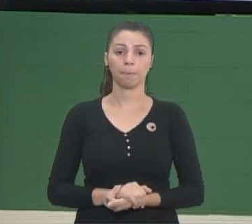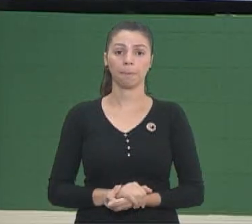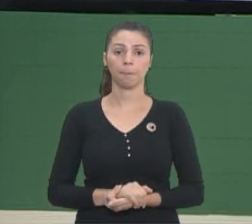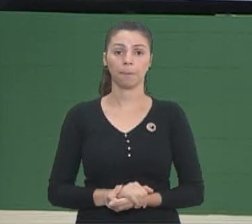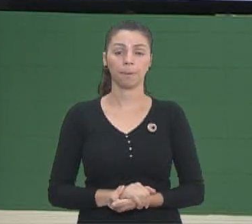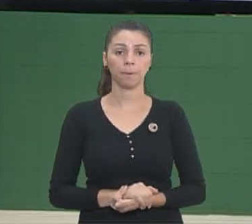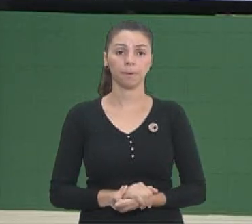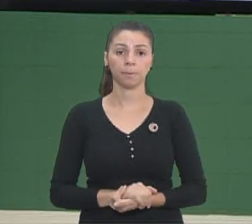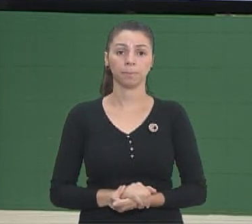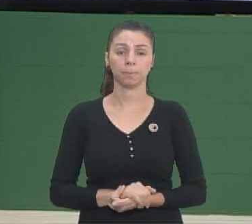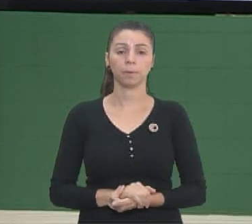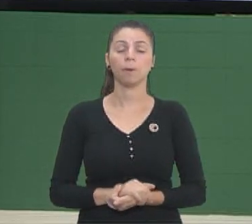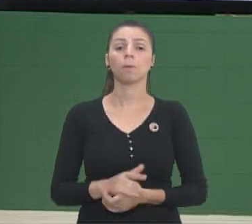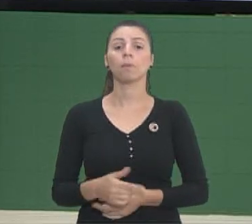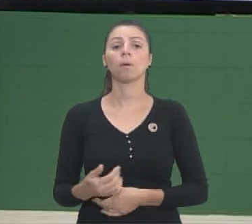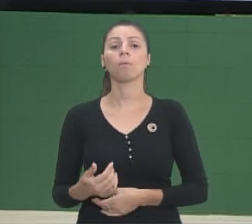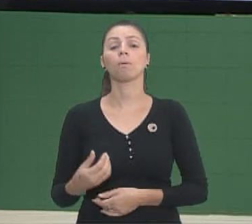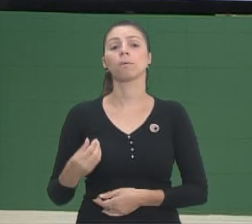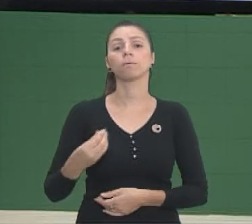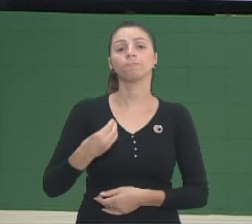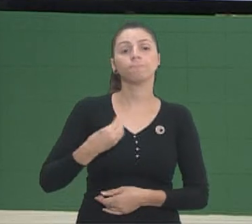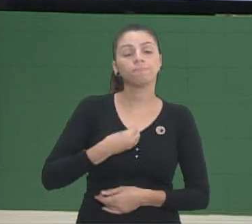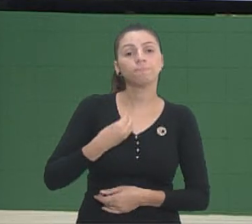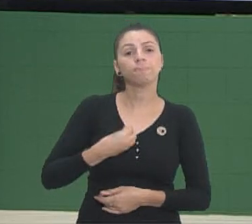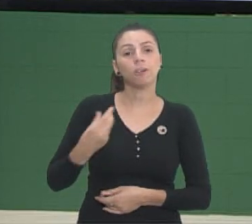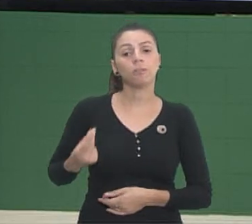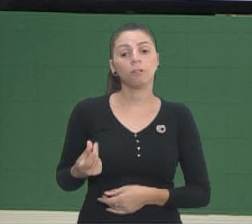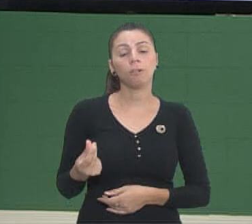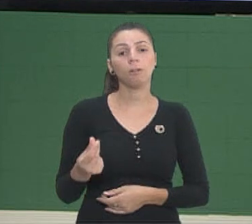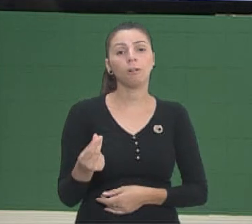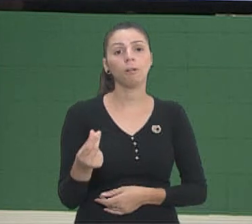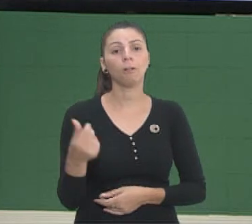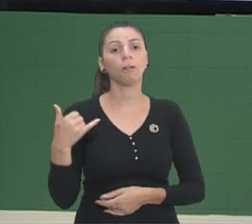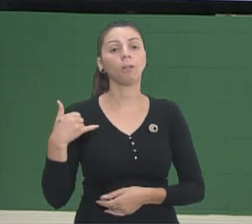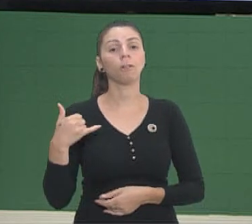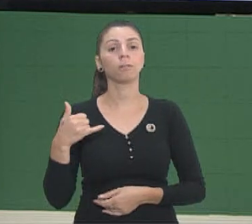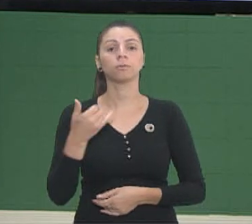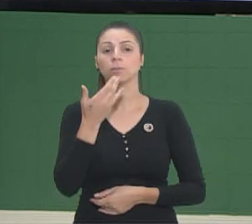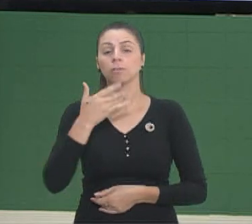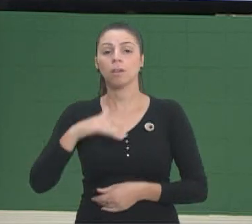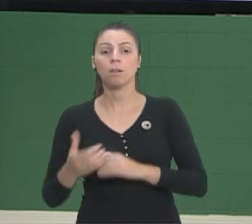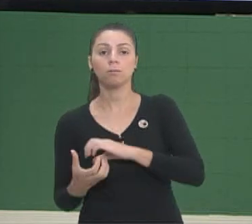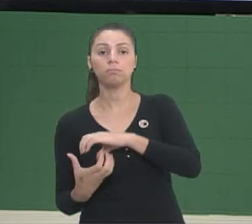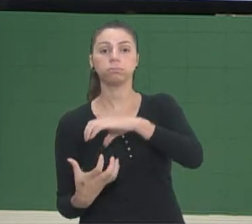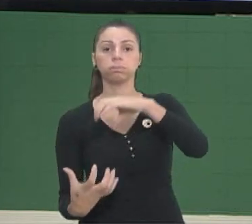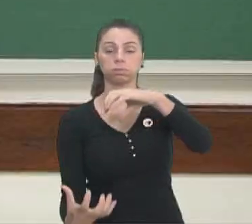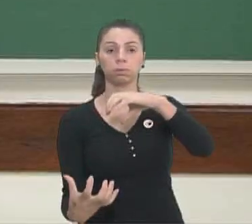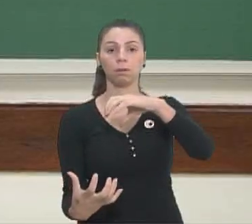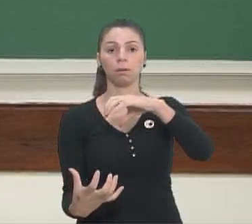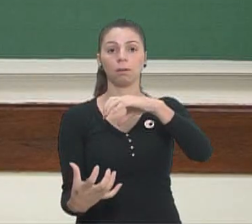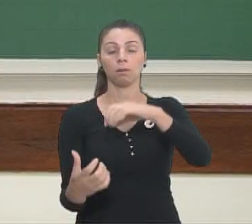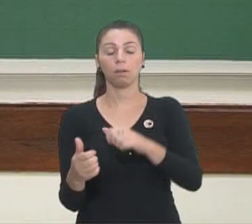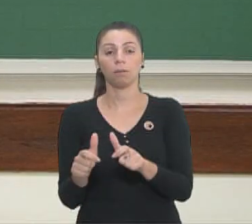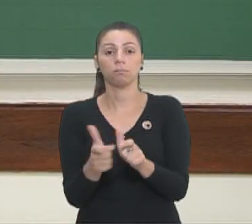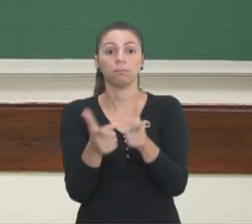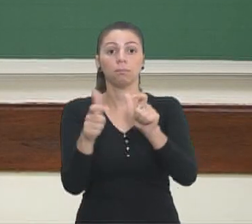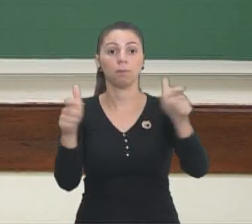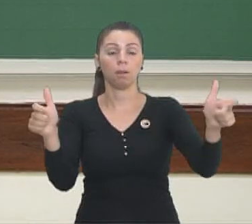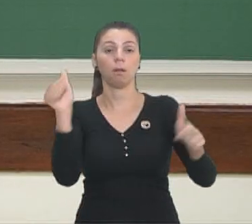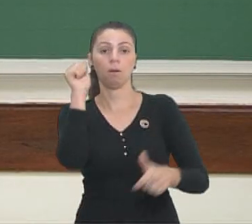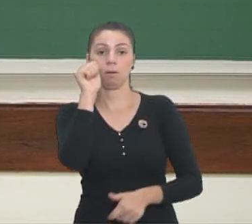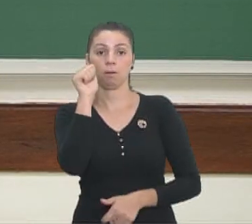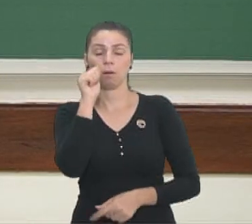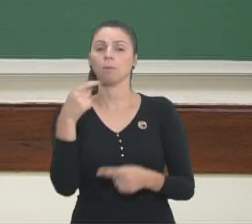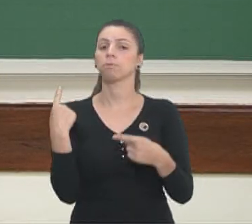expectativa de vida tem aumentado, principalmente na população feminina. Bem, quais seriam então